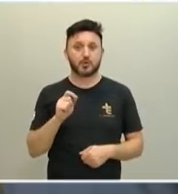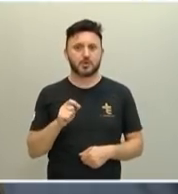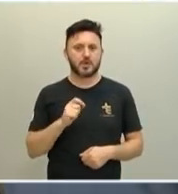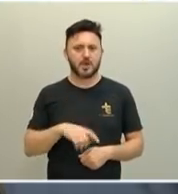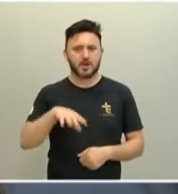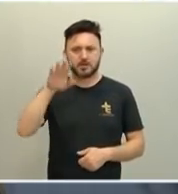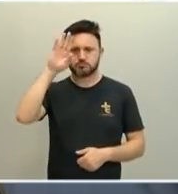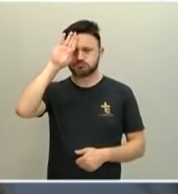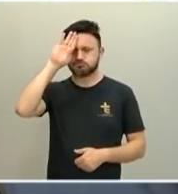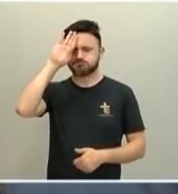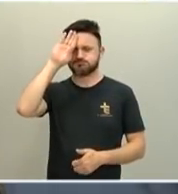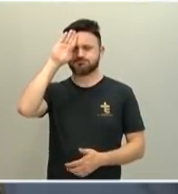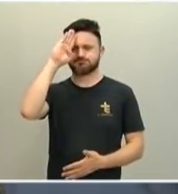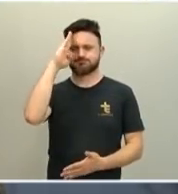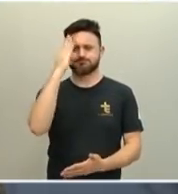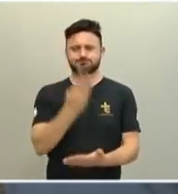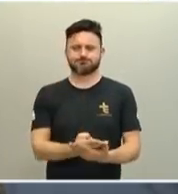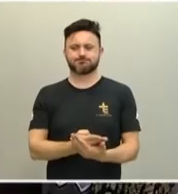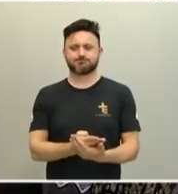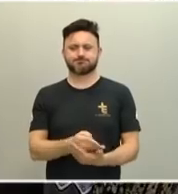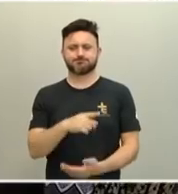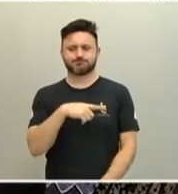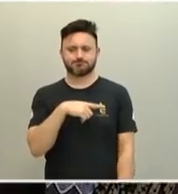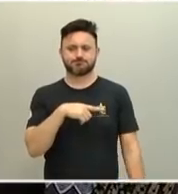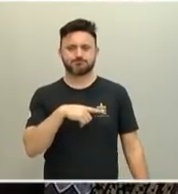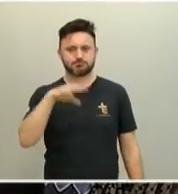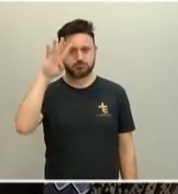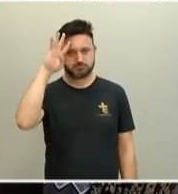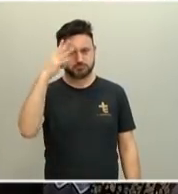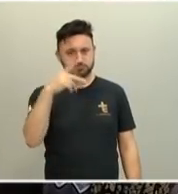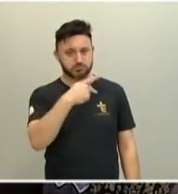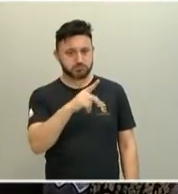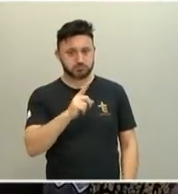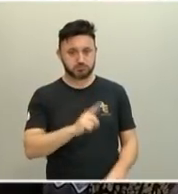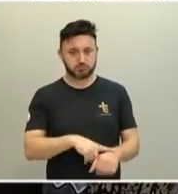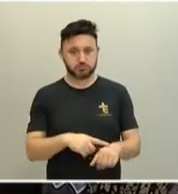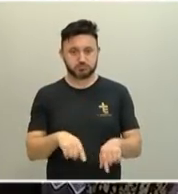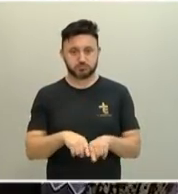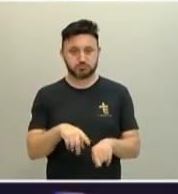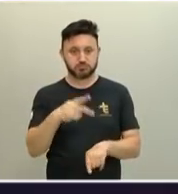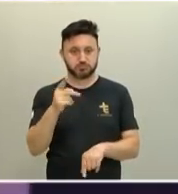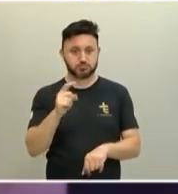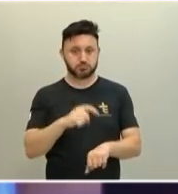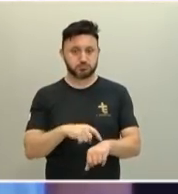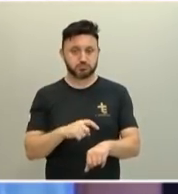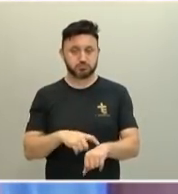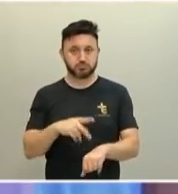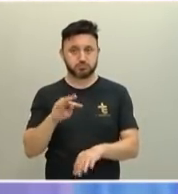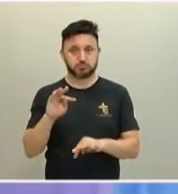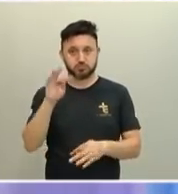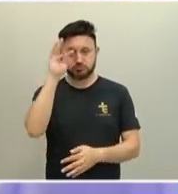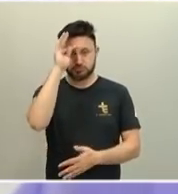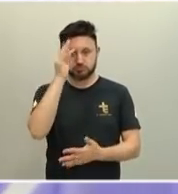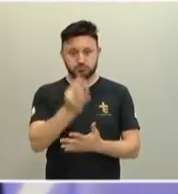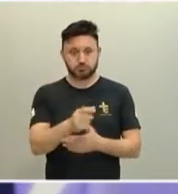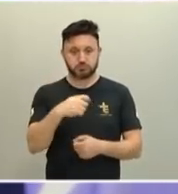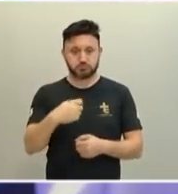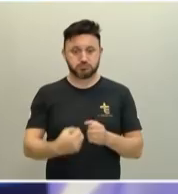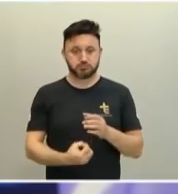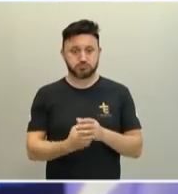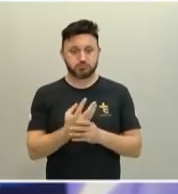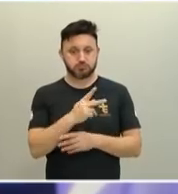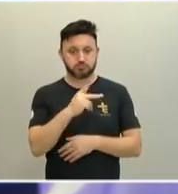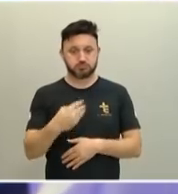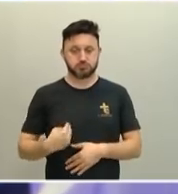absurdamente, sobrenaturalmente acreditar nisso. É a tua hora, é o teu momento. A fé tem que explodir em você. Tem como.